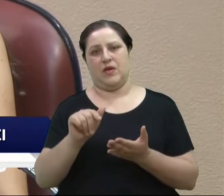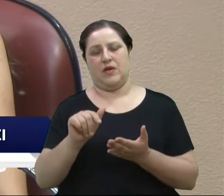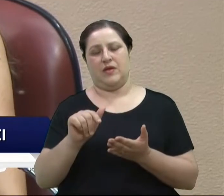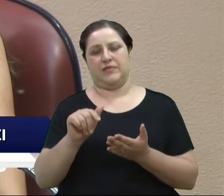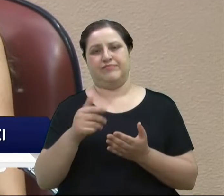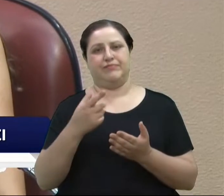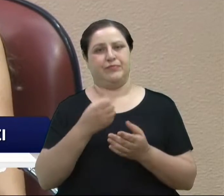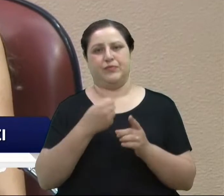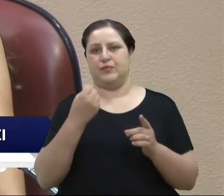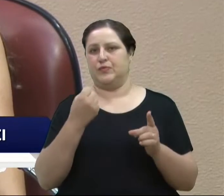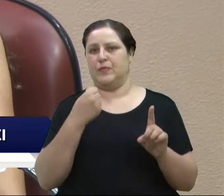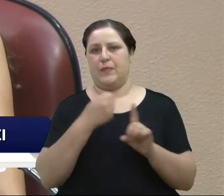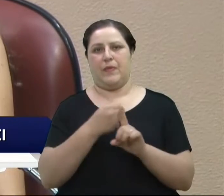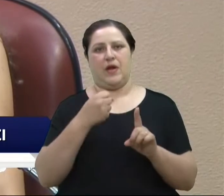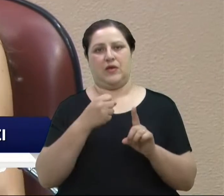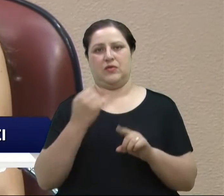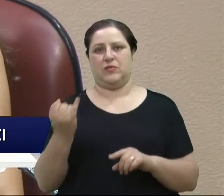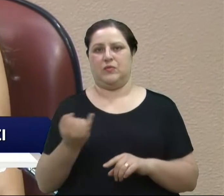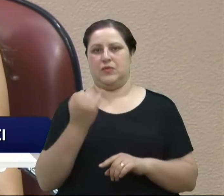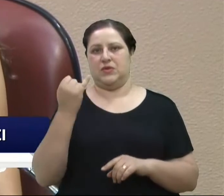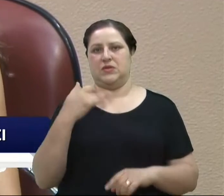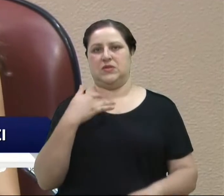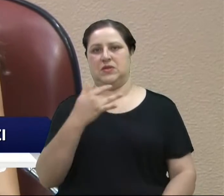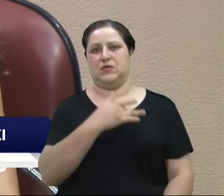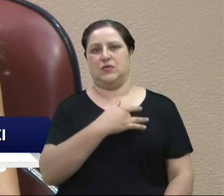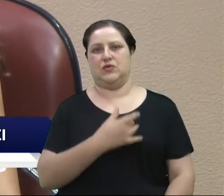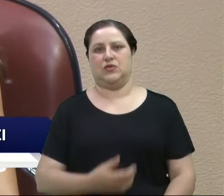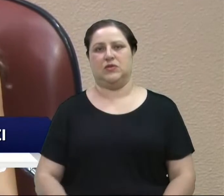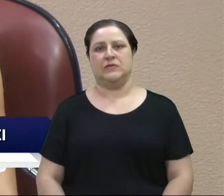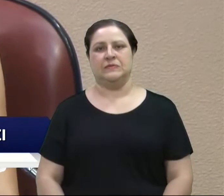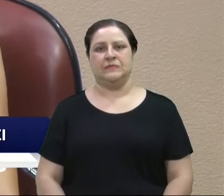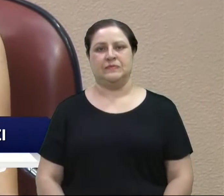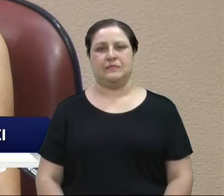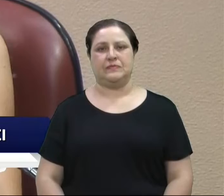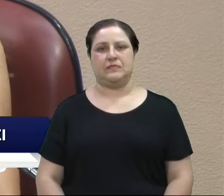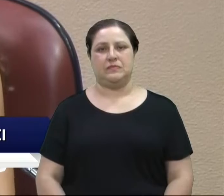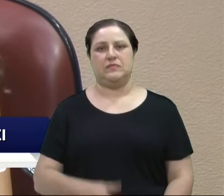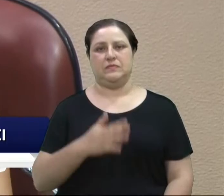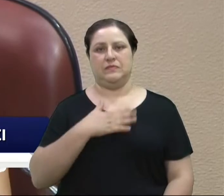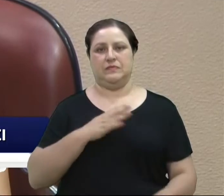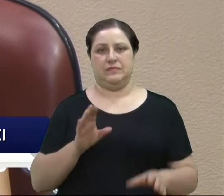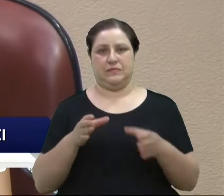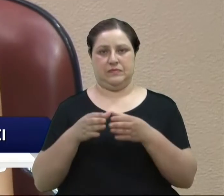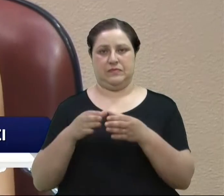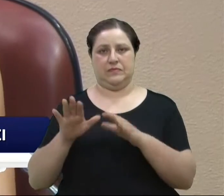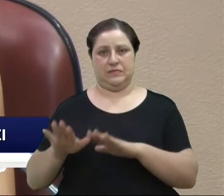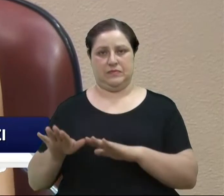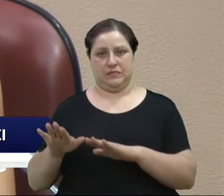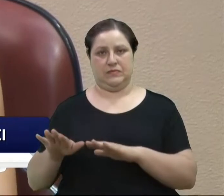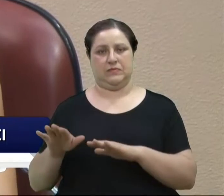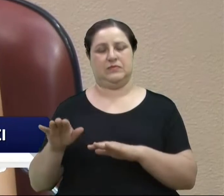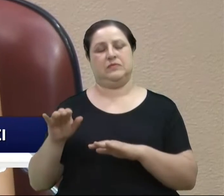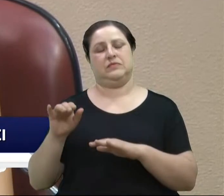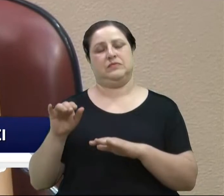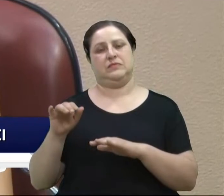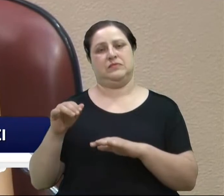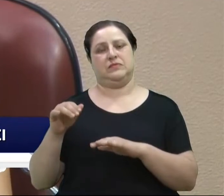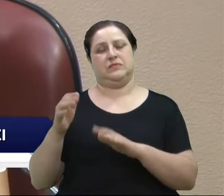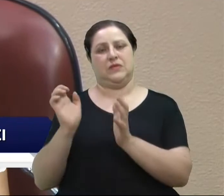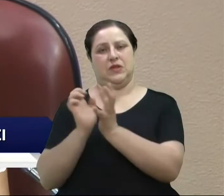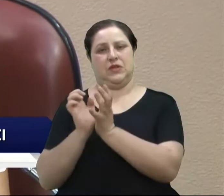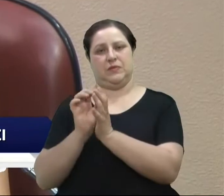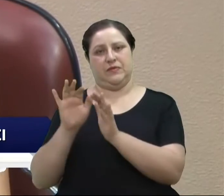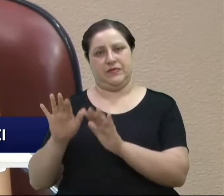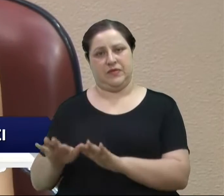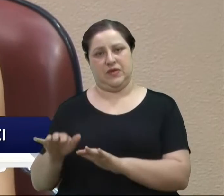muito importante na saúde. A minha equipe fica aqui, a Margit, o Mário, então, se tiver